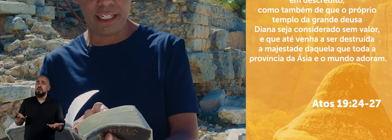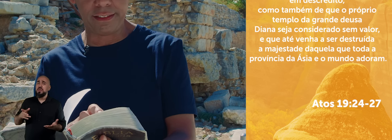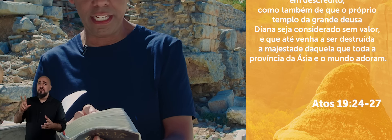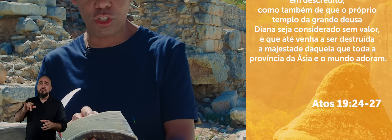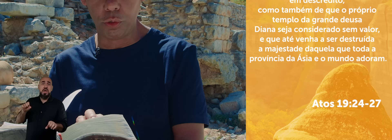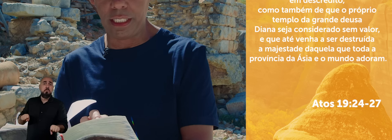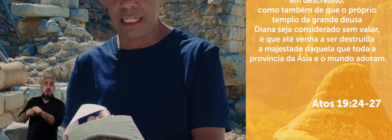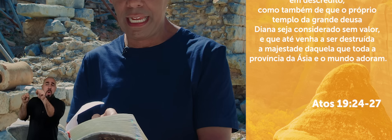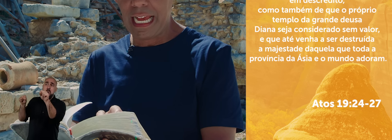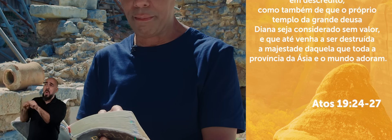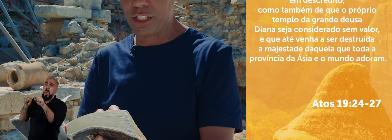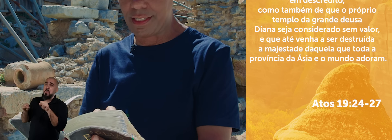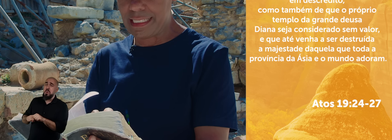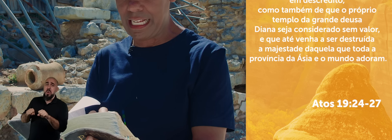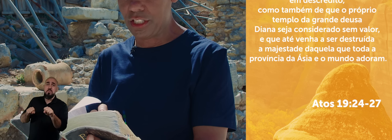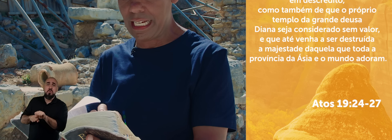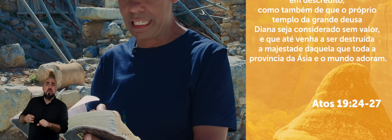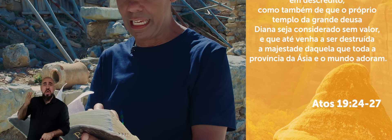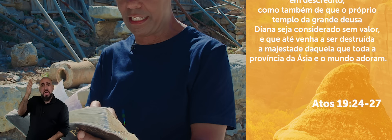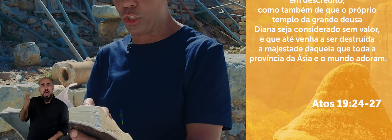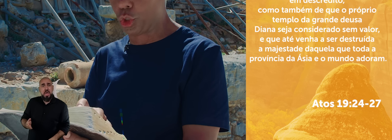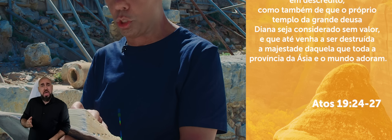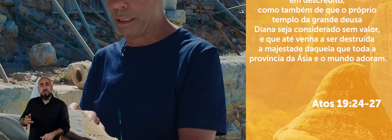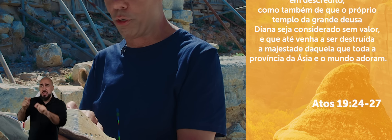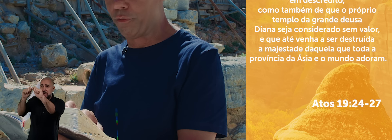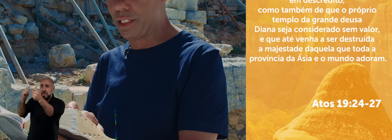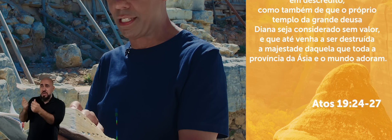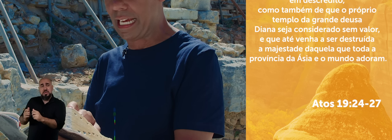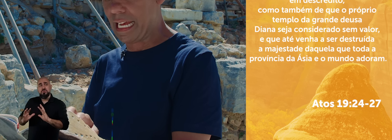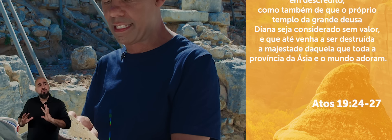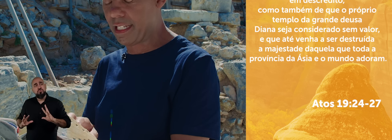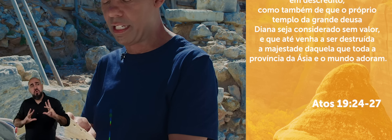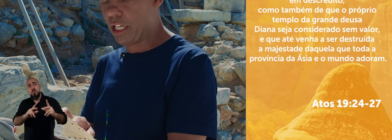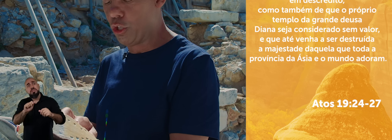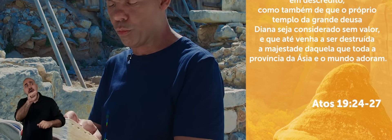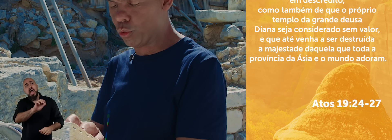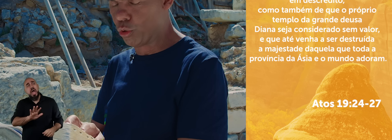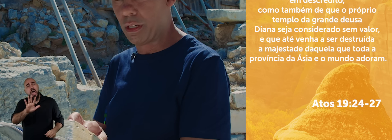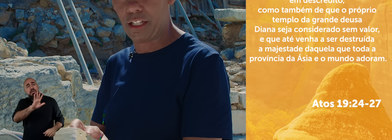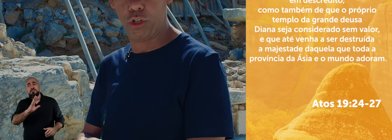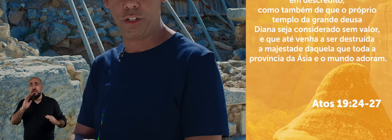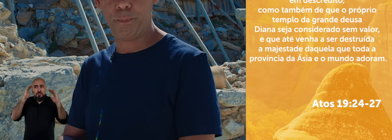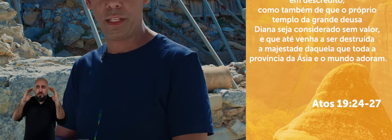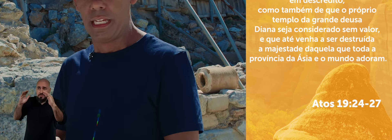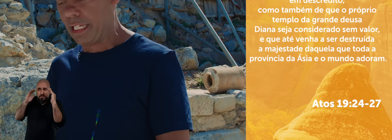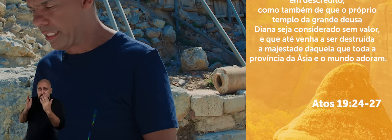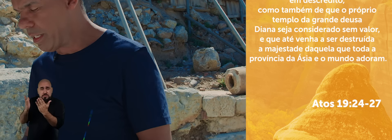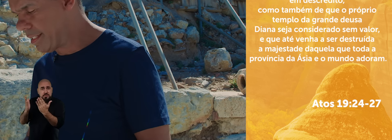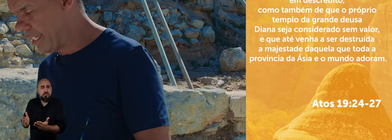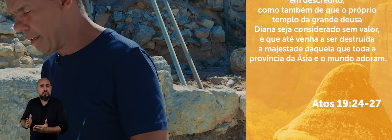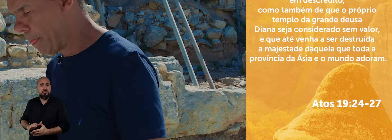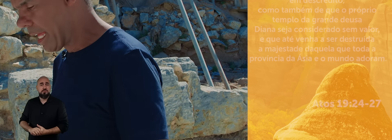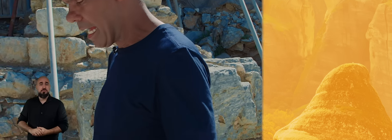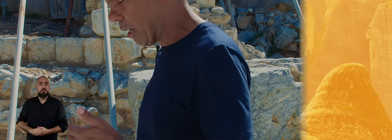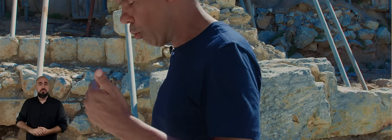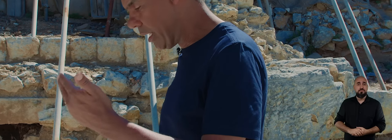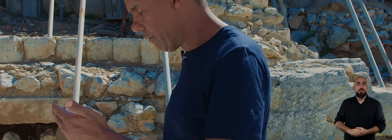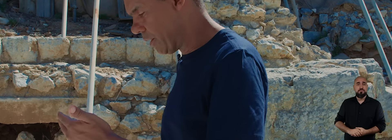a ser destruída a majestade daquela que toda a província da Ásia e o mundo adoram. Então